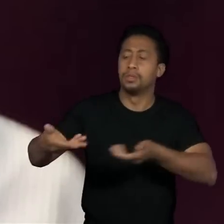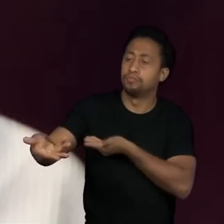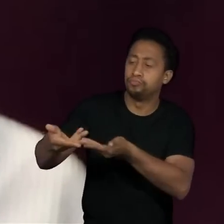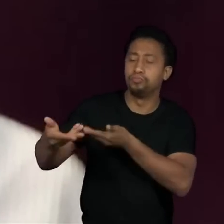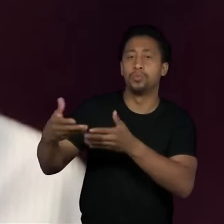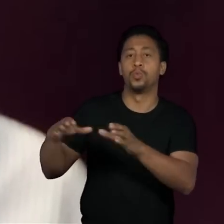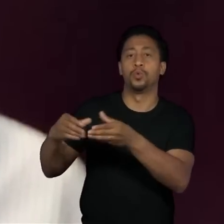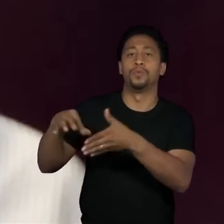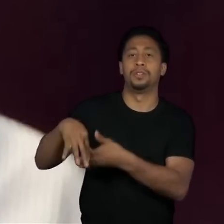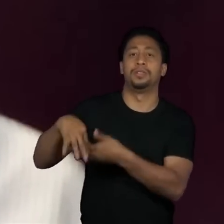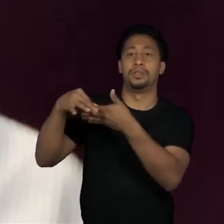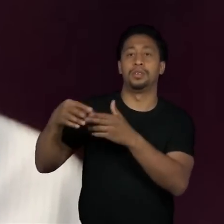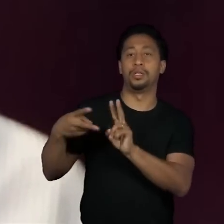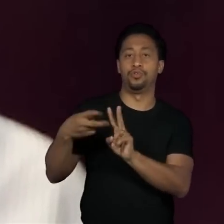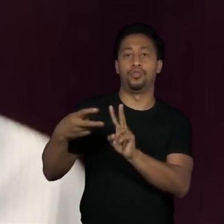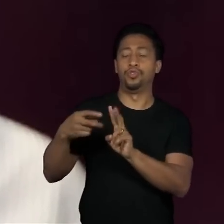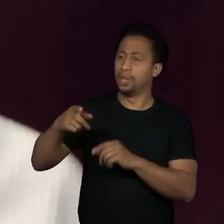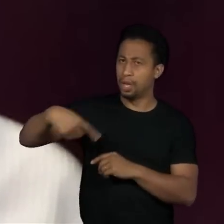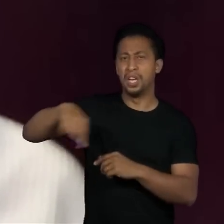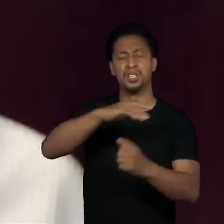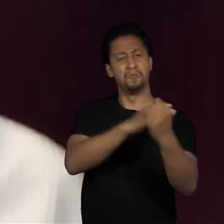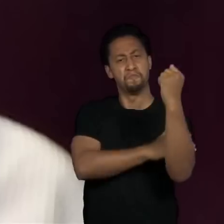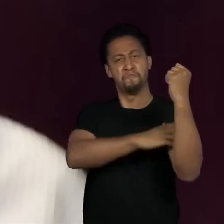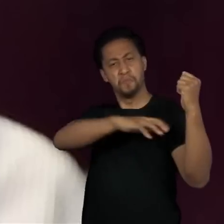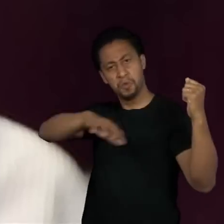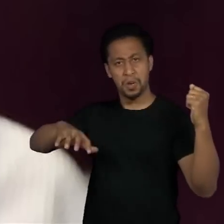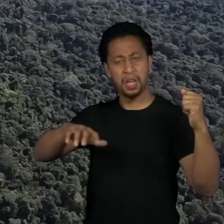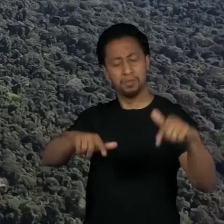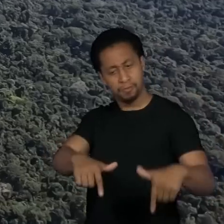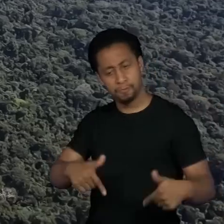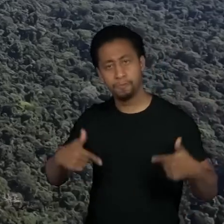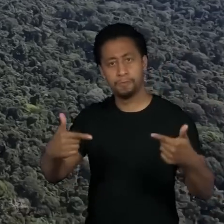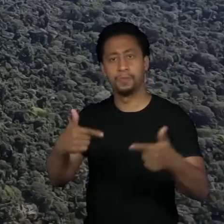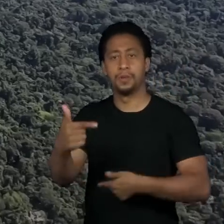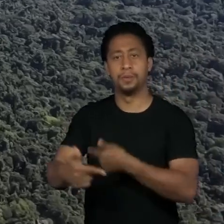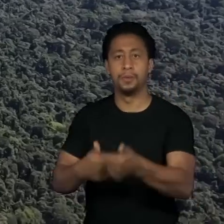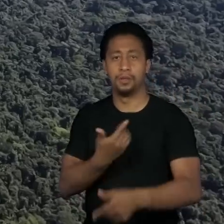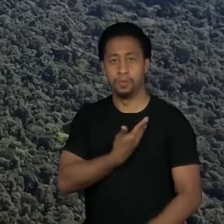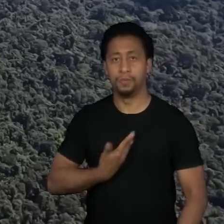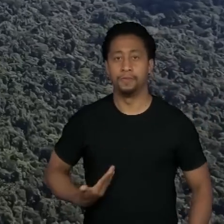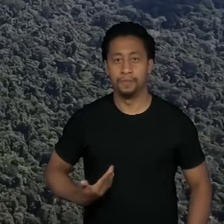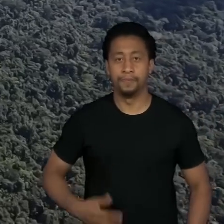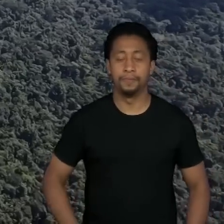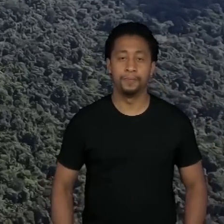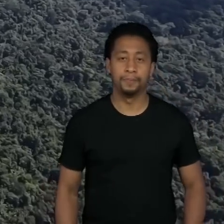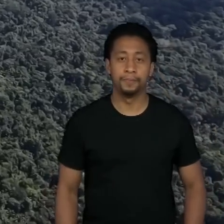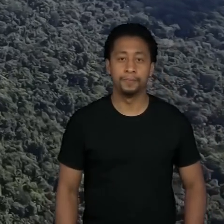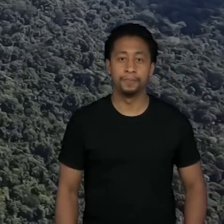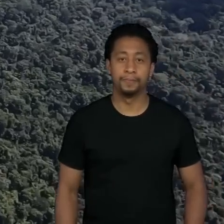indígenas que estão empoderados nessas funções públicas.